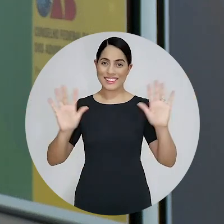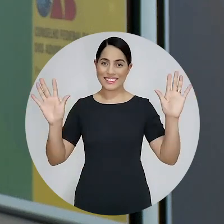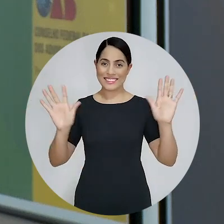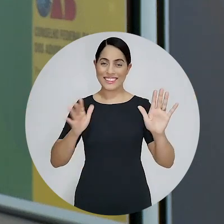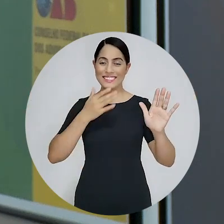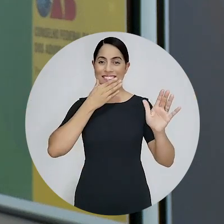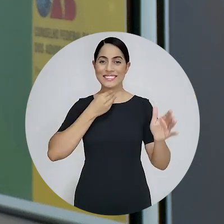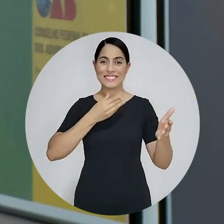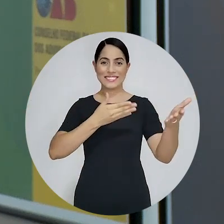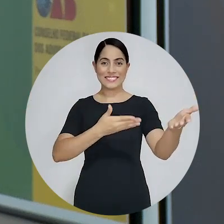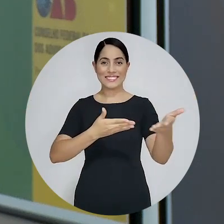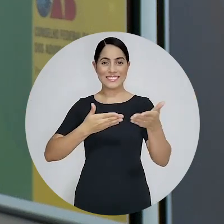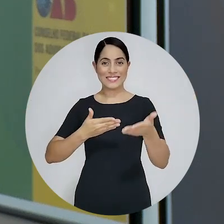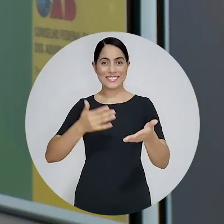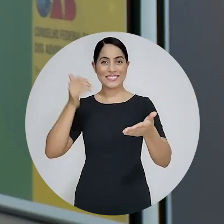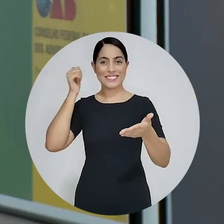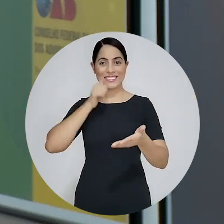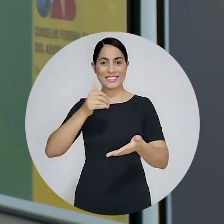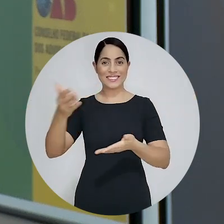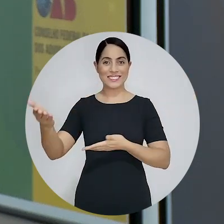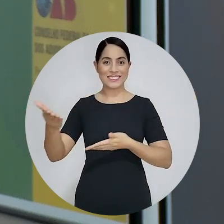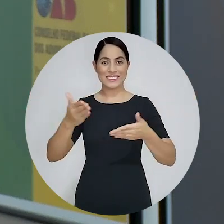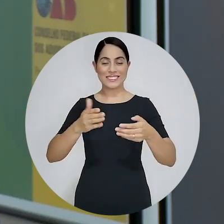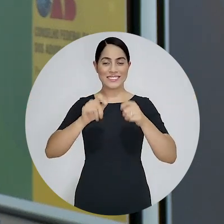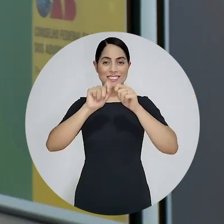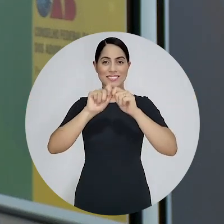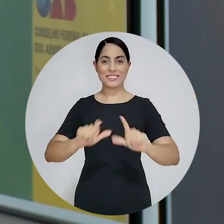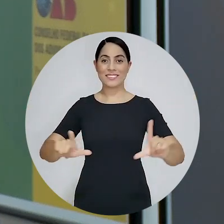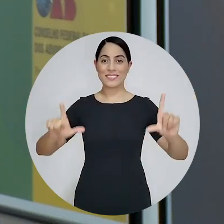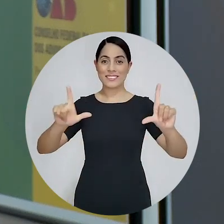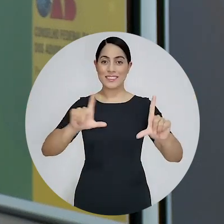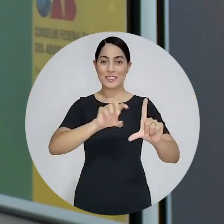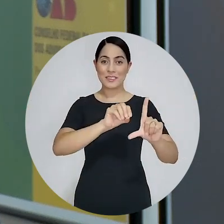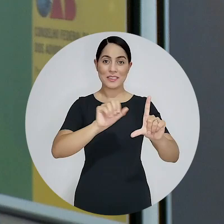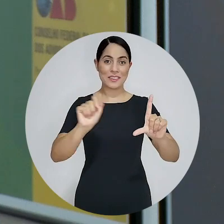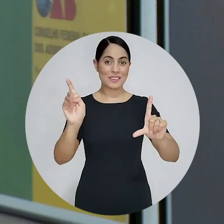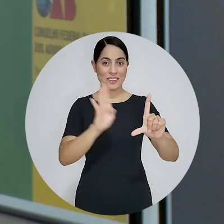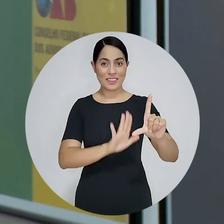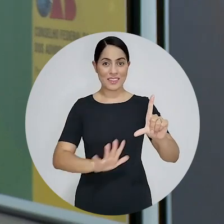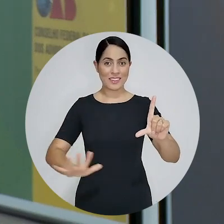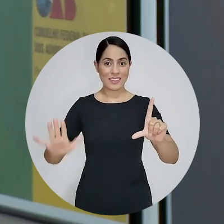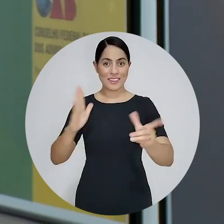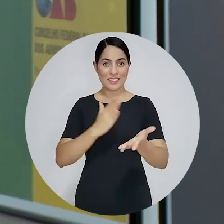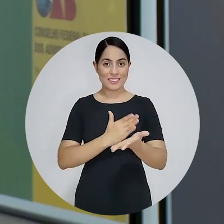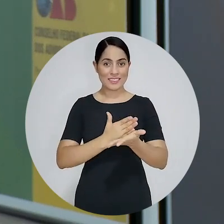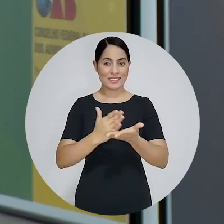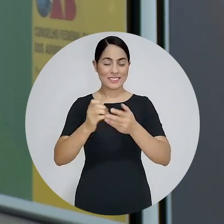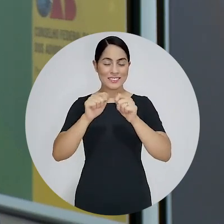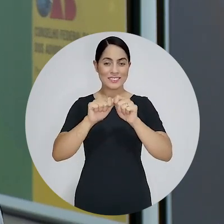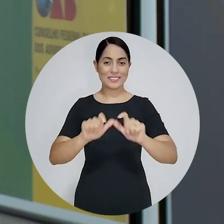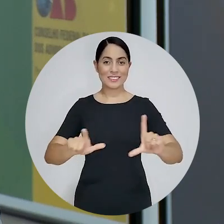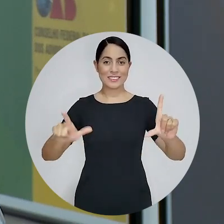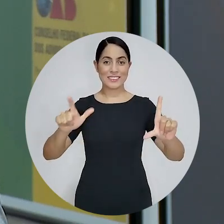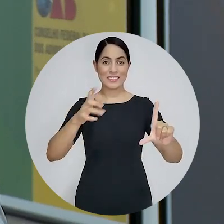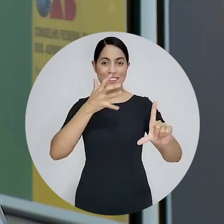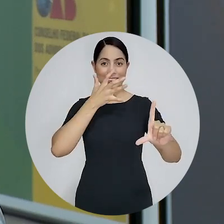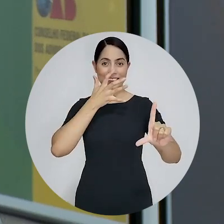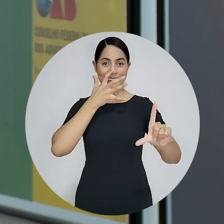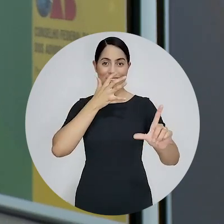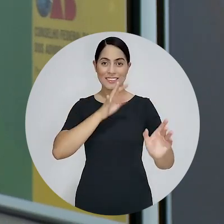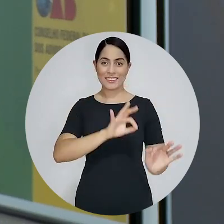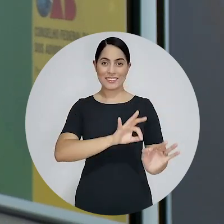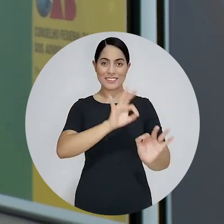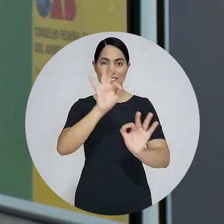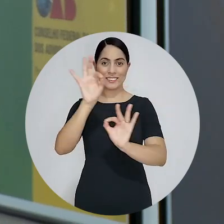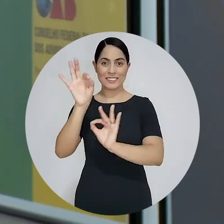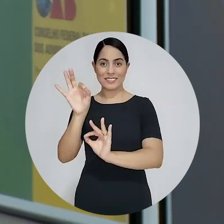Olá, seja bem-vindo, seja bem-vinda. Começa agora mais uma edição do programa OAB Nacional. Fique com a gente.